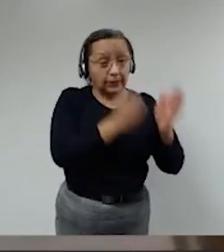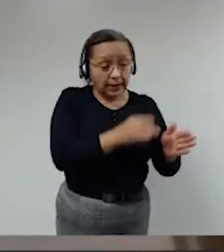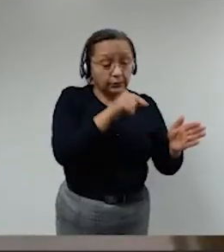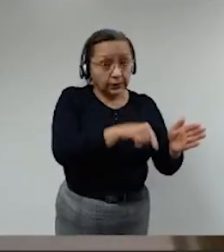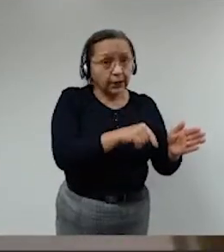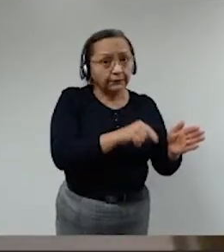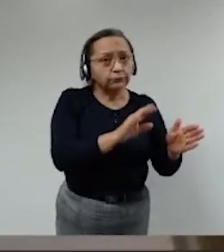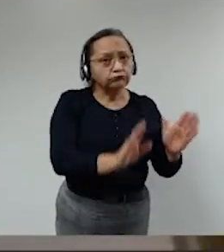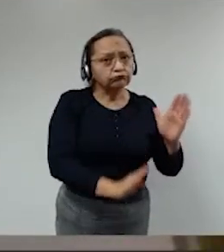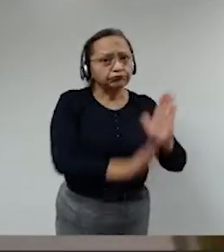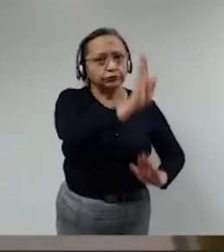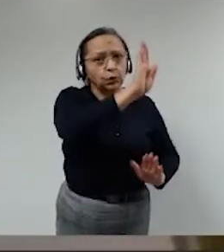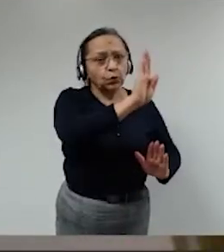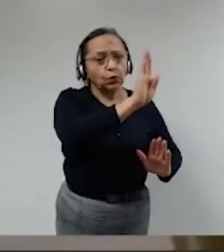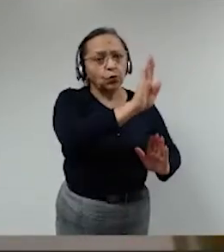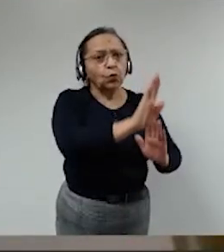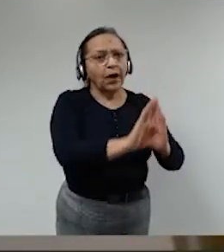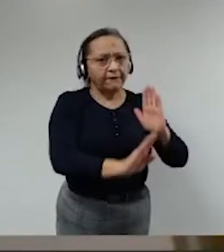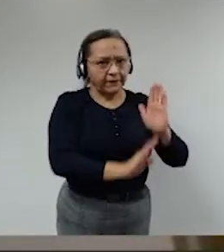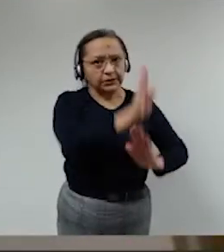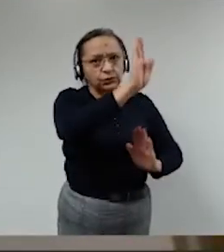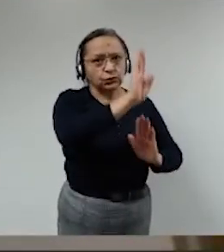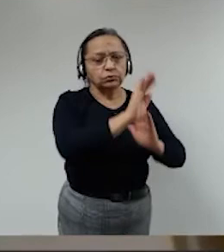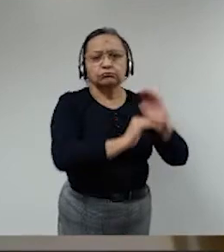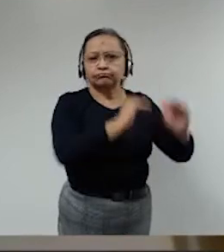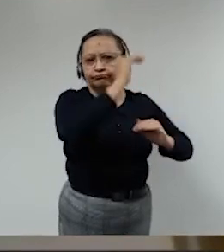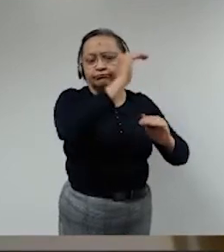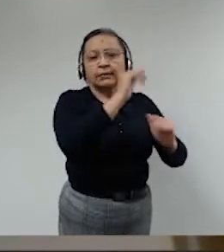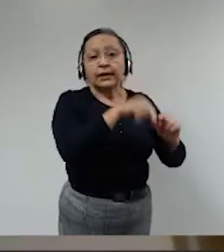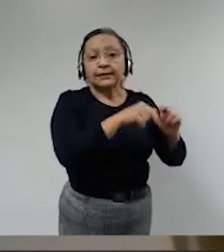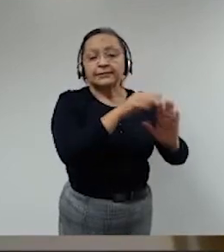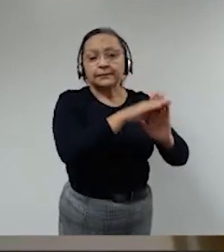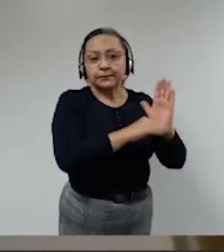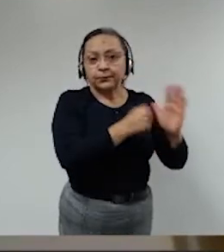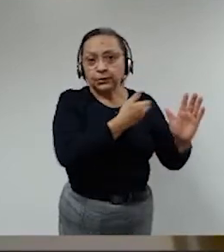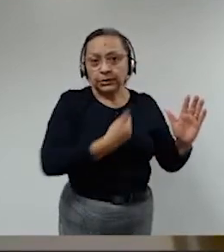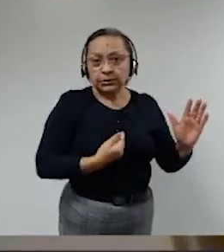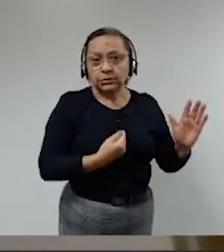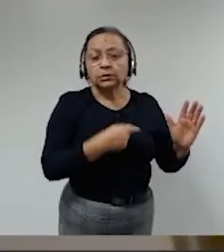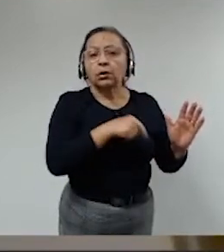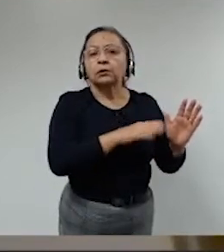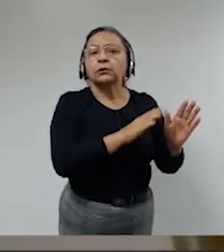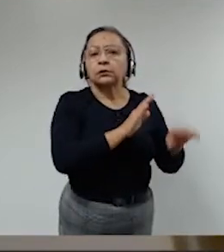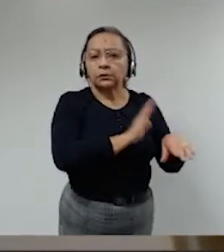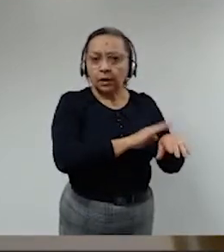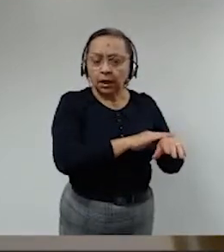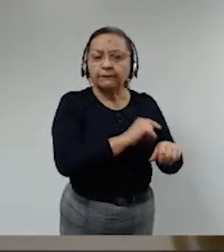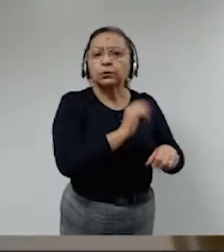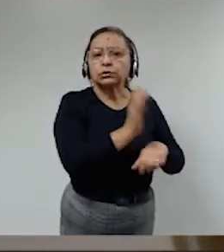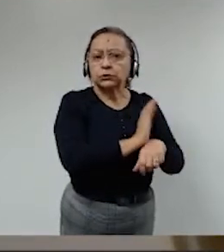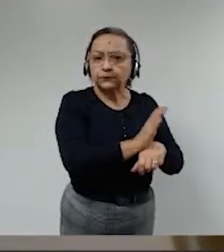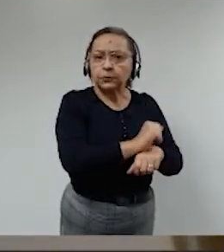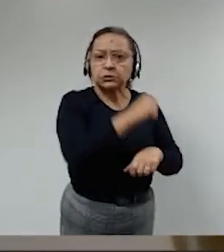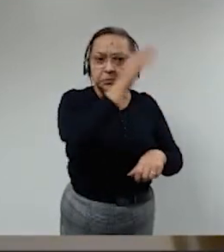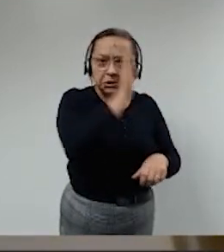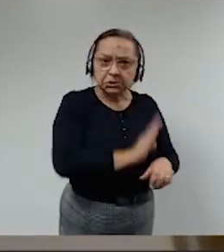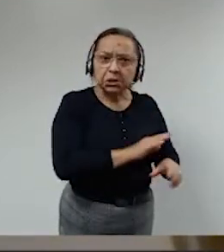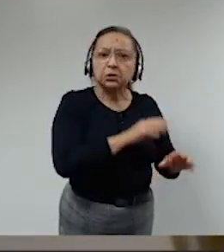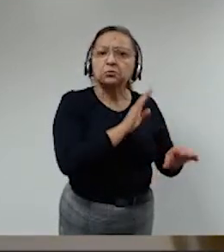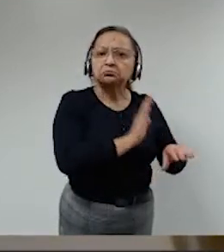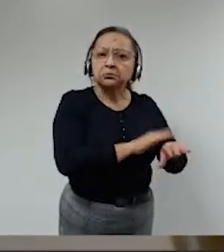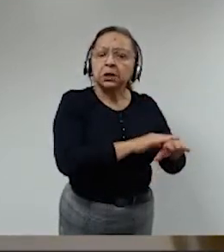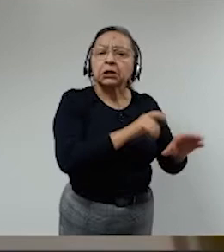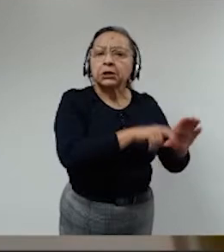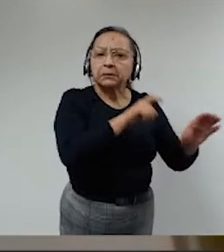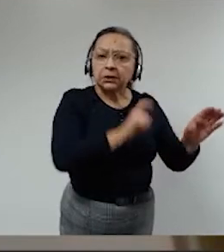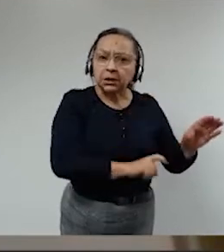nessa política, né, no sentido de que houve a produção de obras brasileiras independentes, essas obras